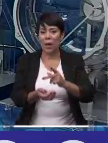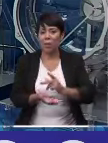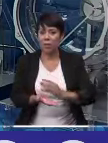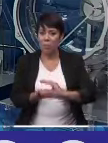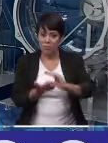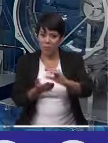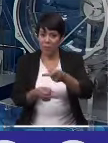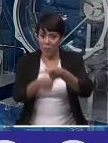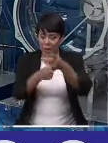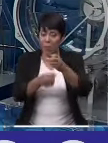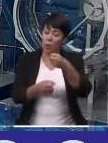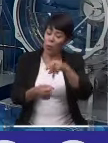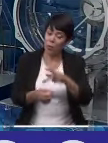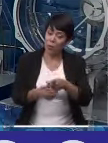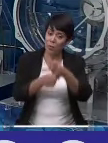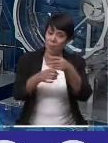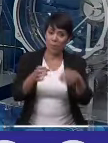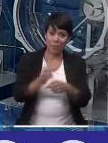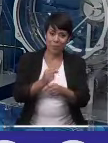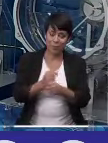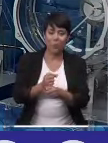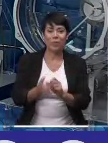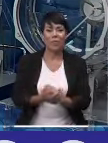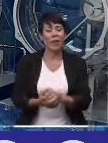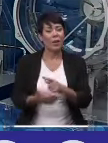prêmio está acumulado.